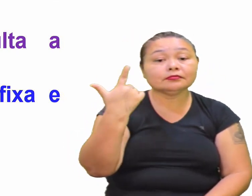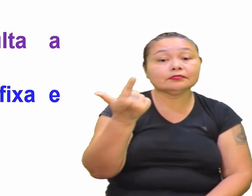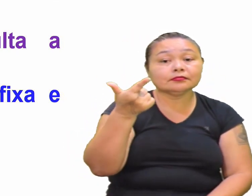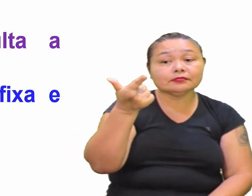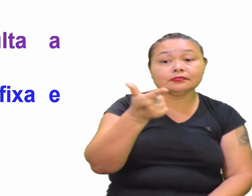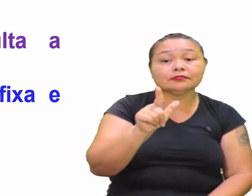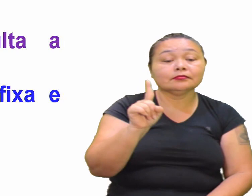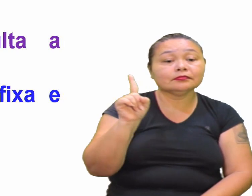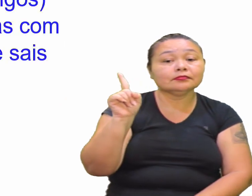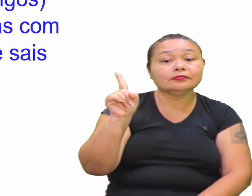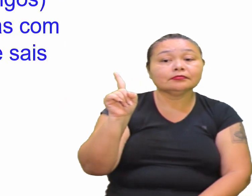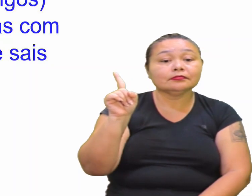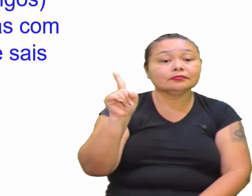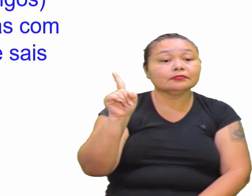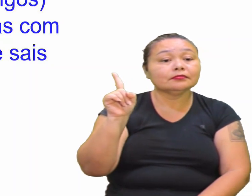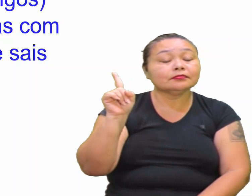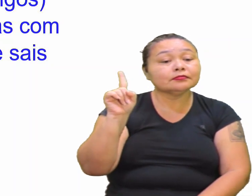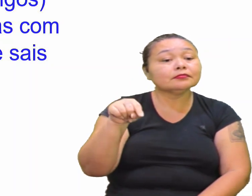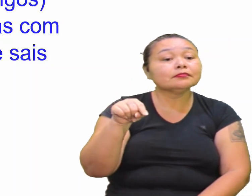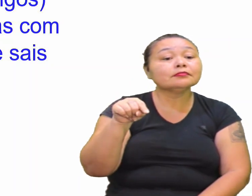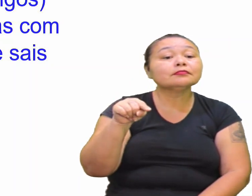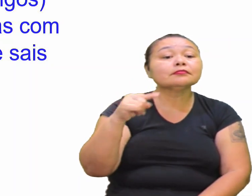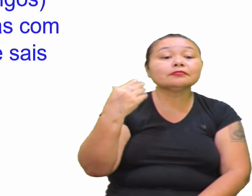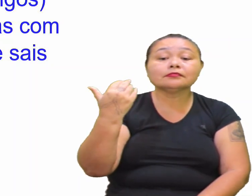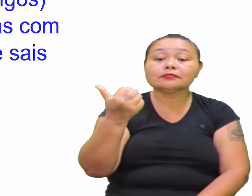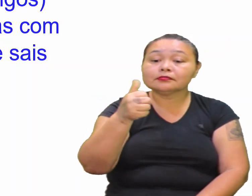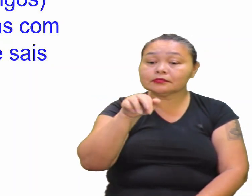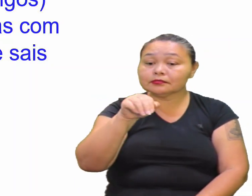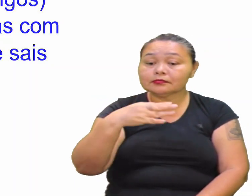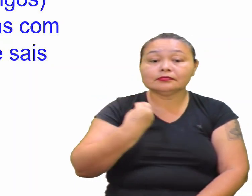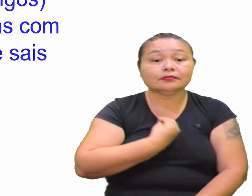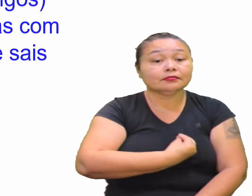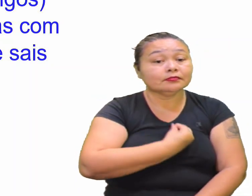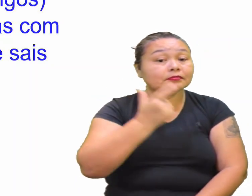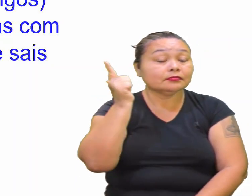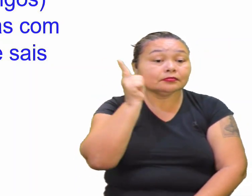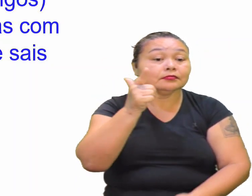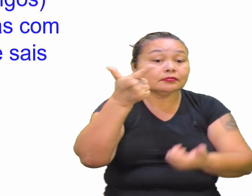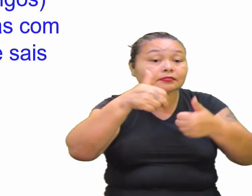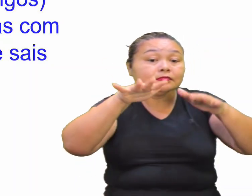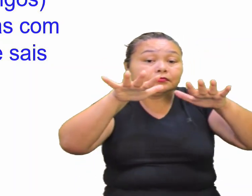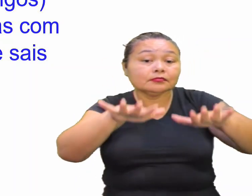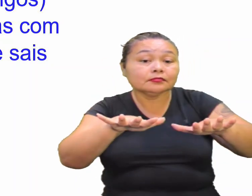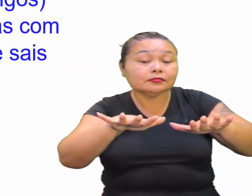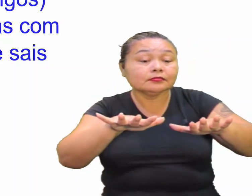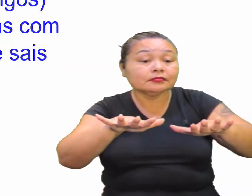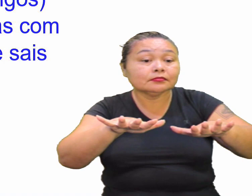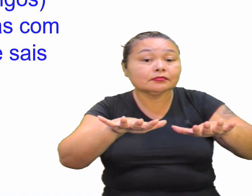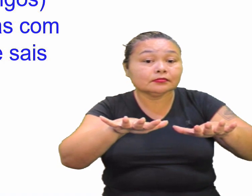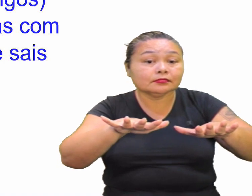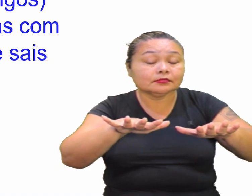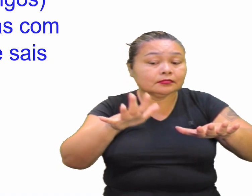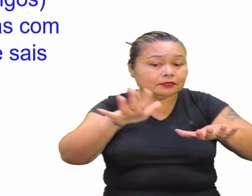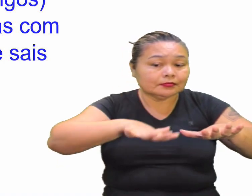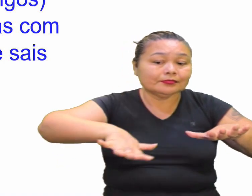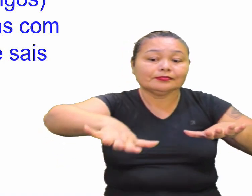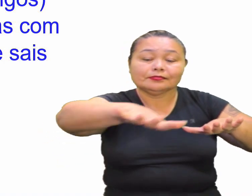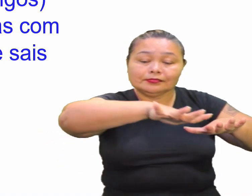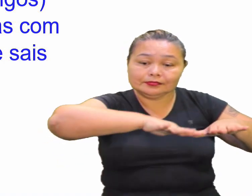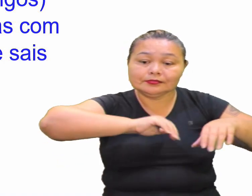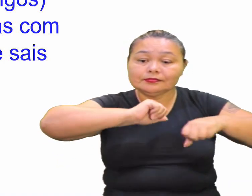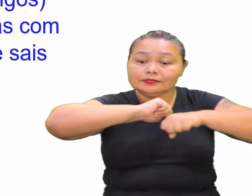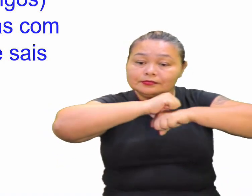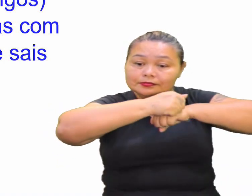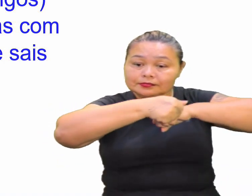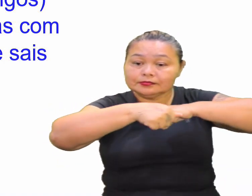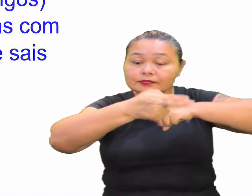Vamos prosseguir agora, né? Os seres vivos capazes de se instalar em tal ambiente, vamos pensar naquele ambiente da rocha